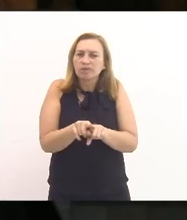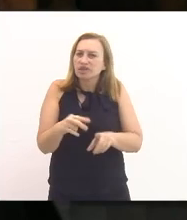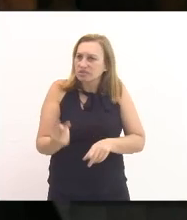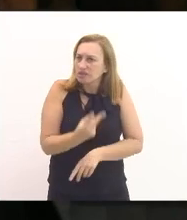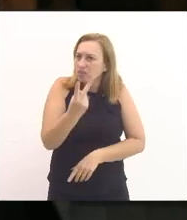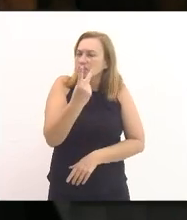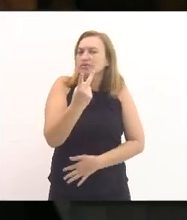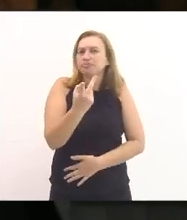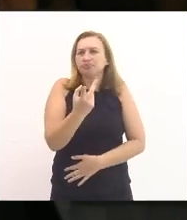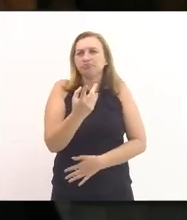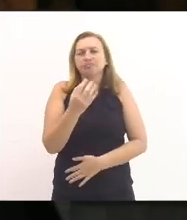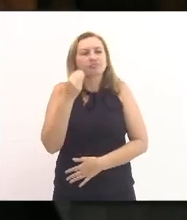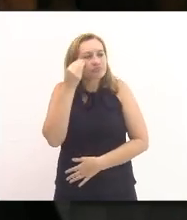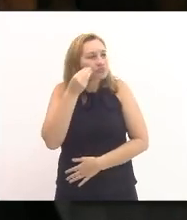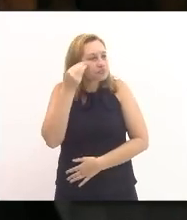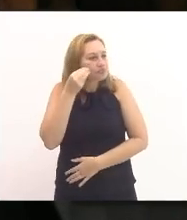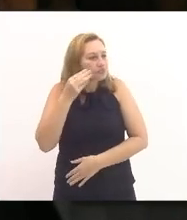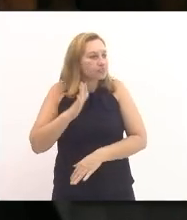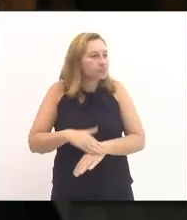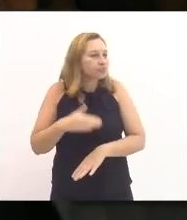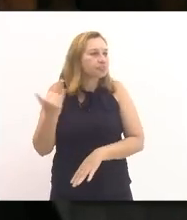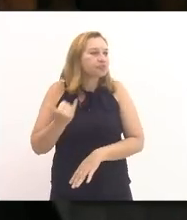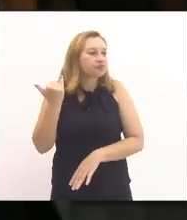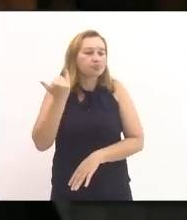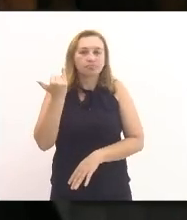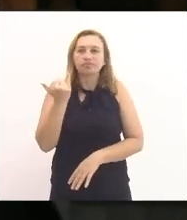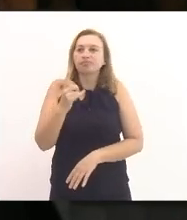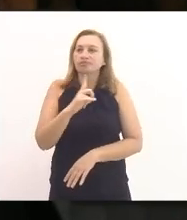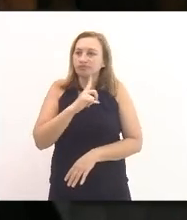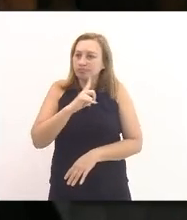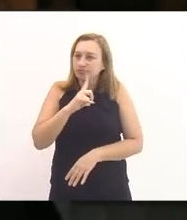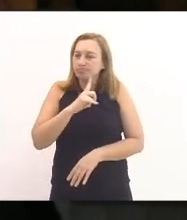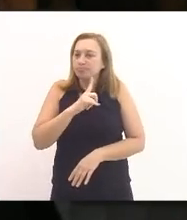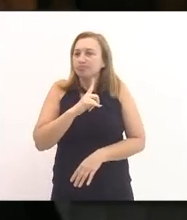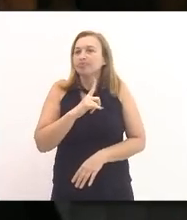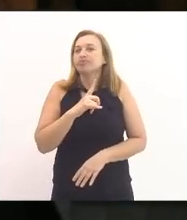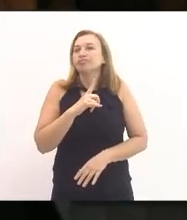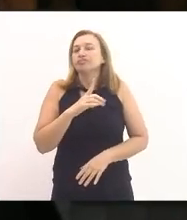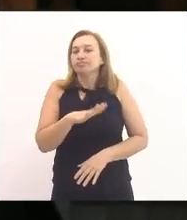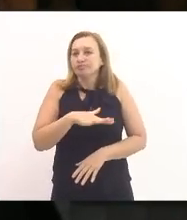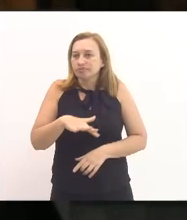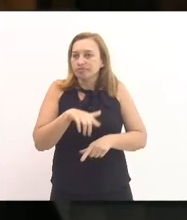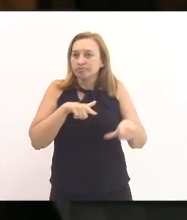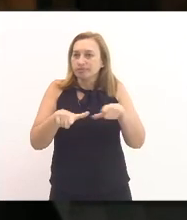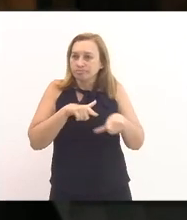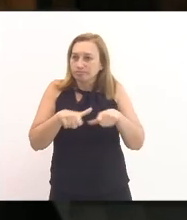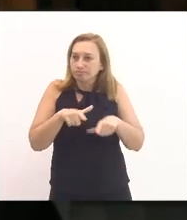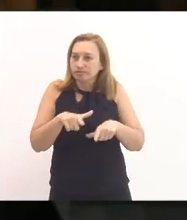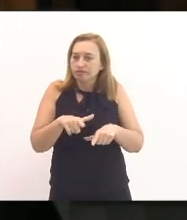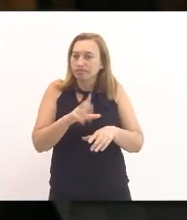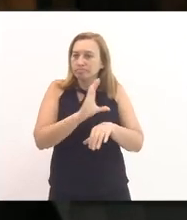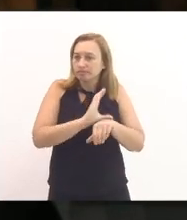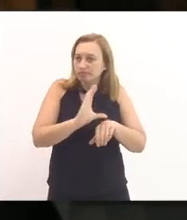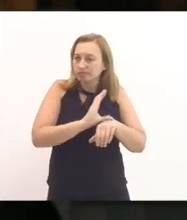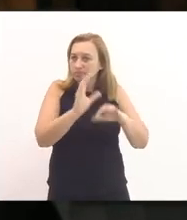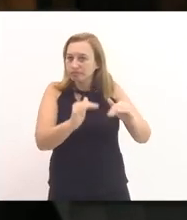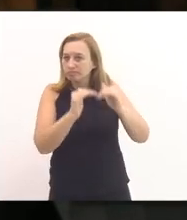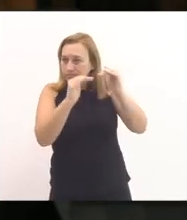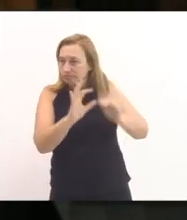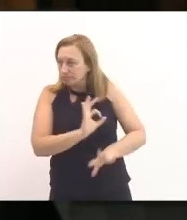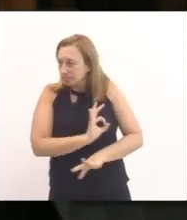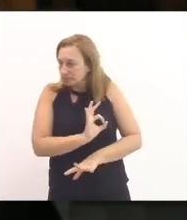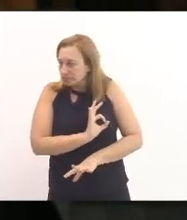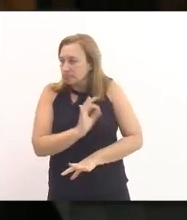valorizado uma das experiências de mais rico enriquecedoras que eu tive na minha carreira foi ter feito o curso superior de polícia